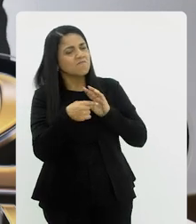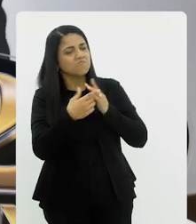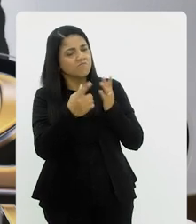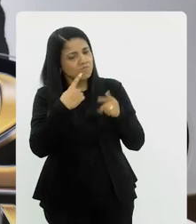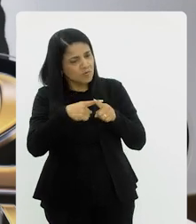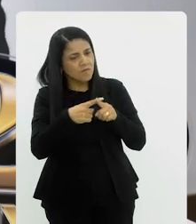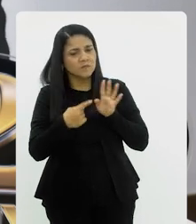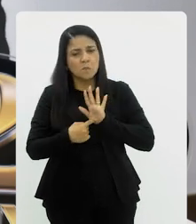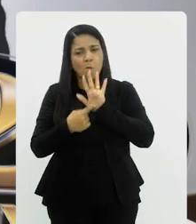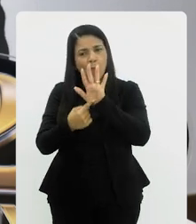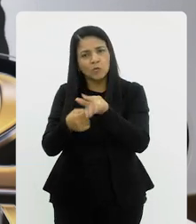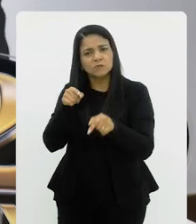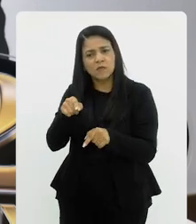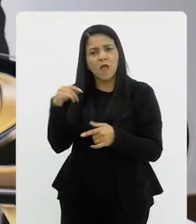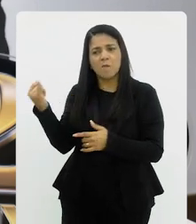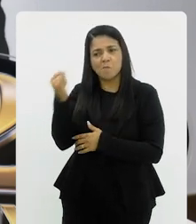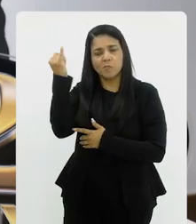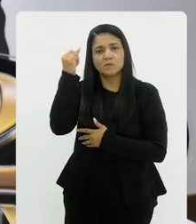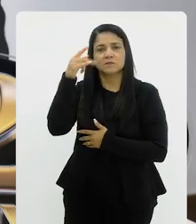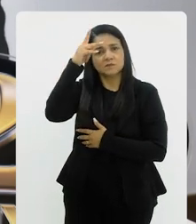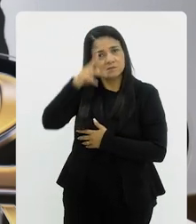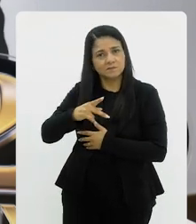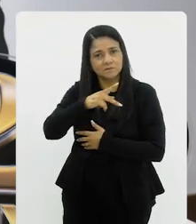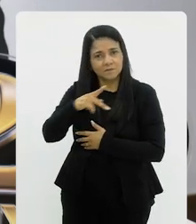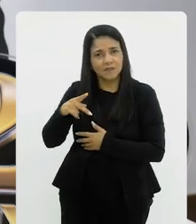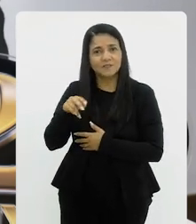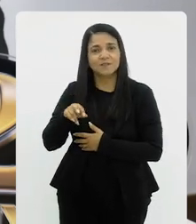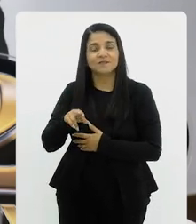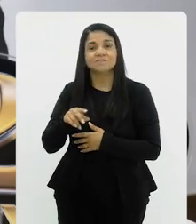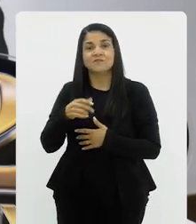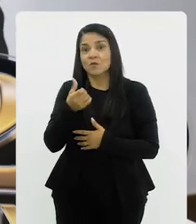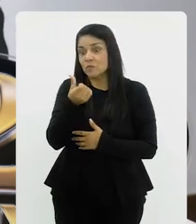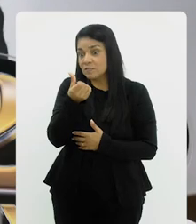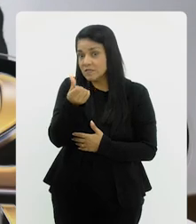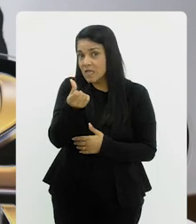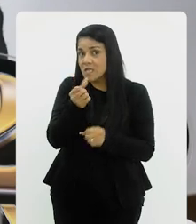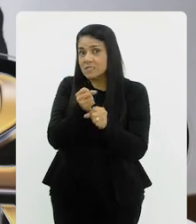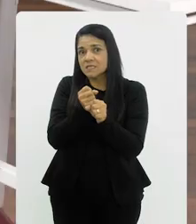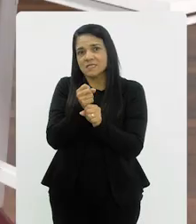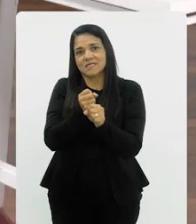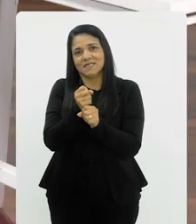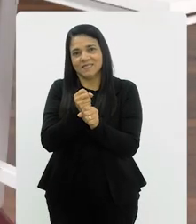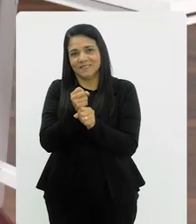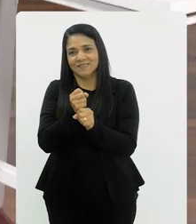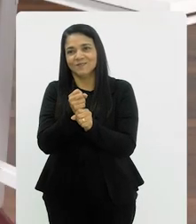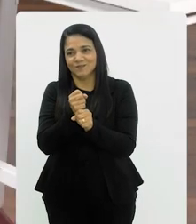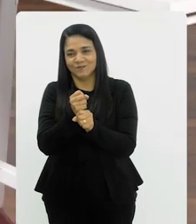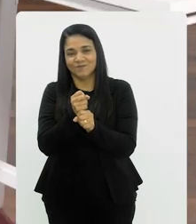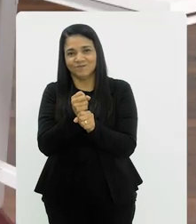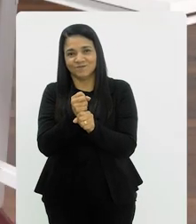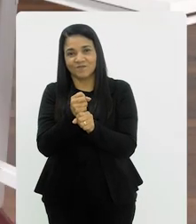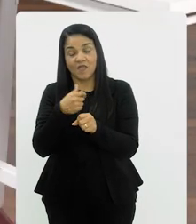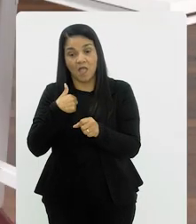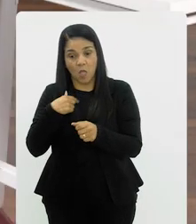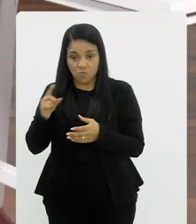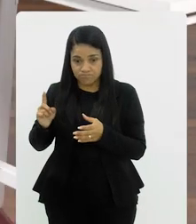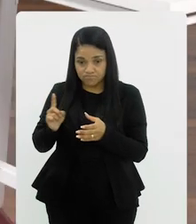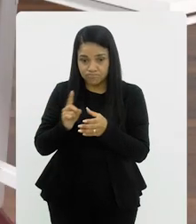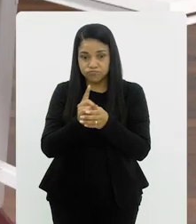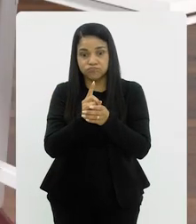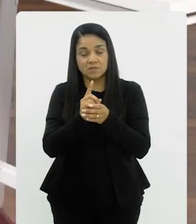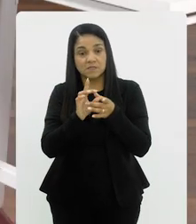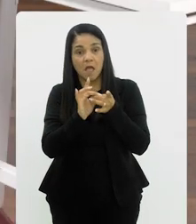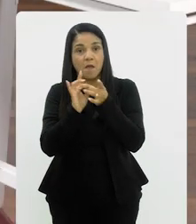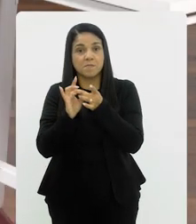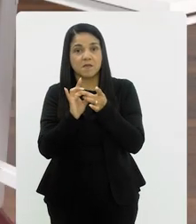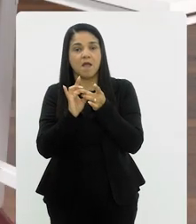justamente para isso, para você poder mostrar a relevância aí do nosso querido padre. E foram 6 anos lá, até eu entrar, acho que quem